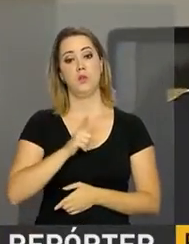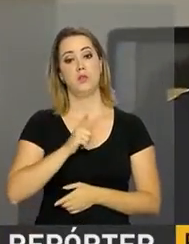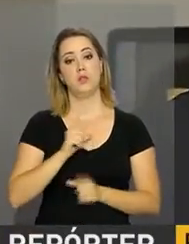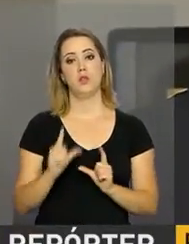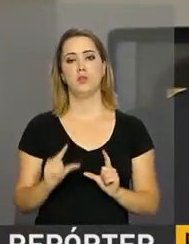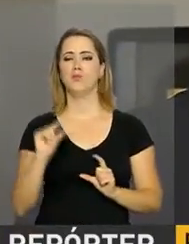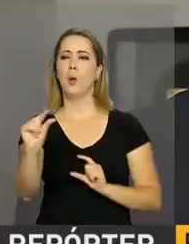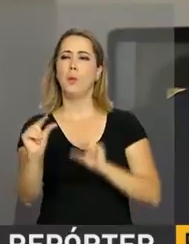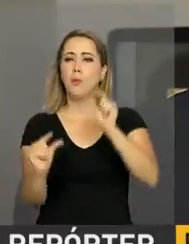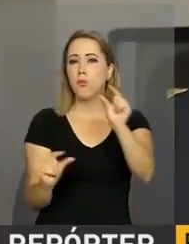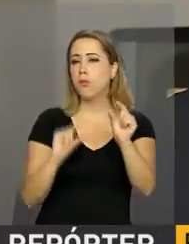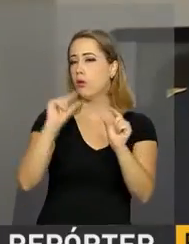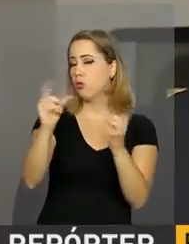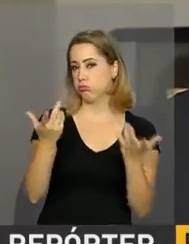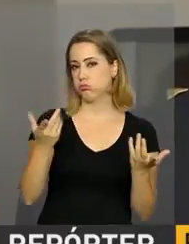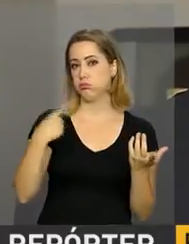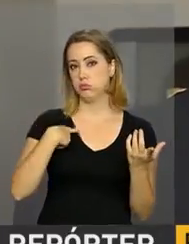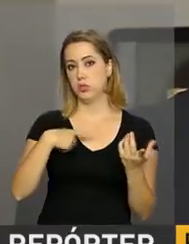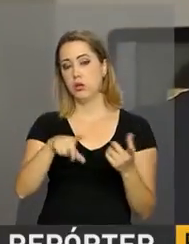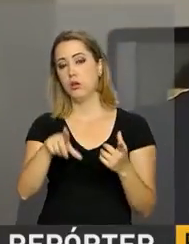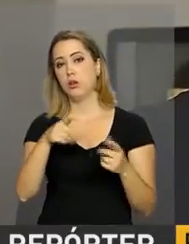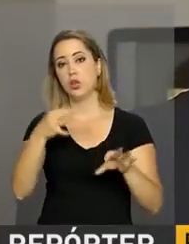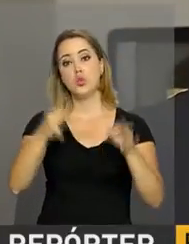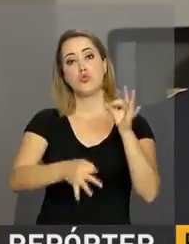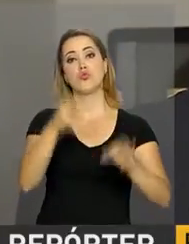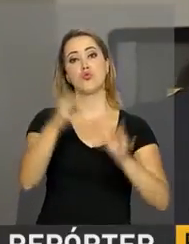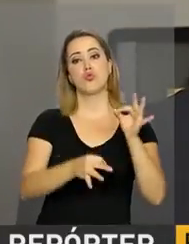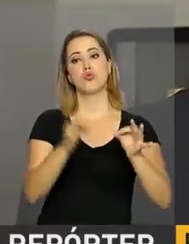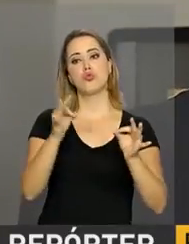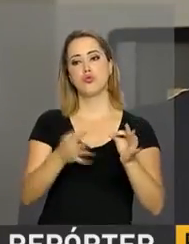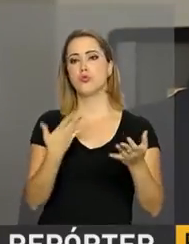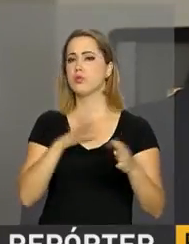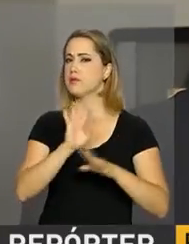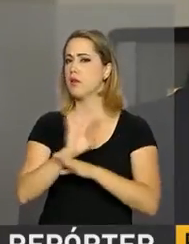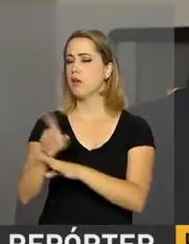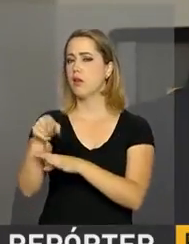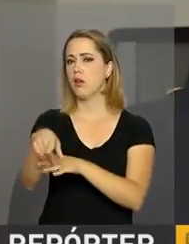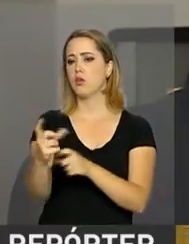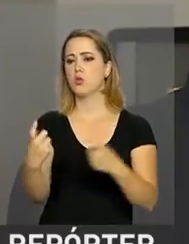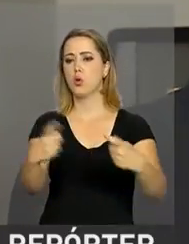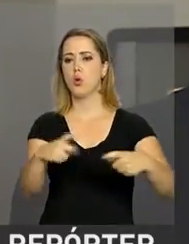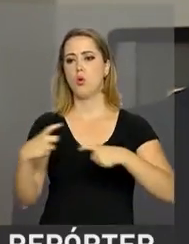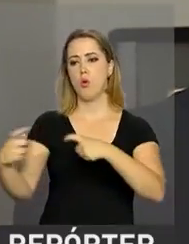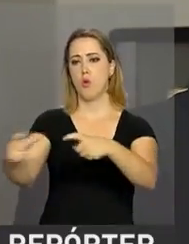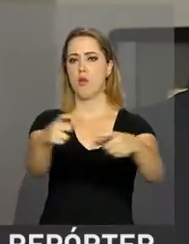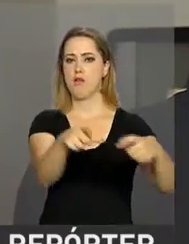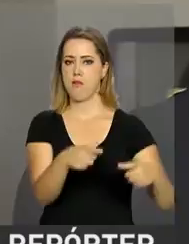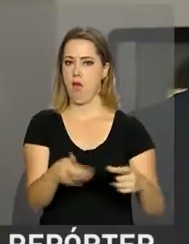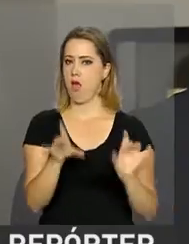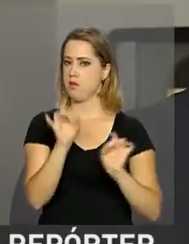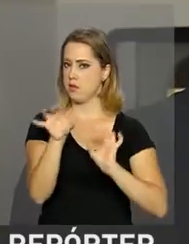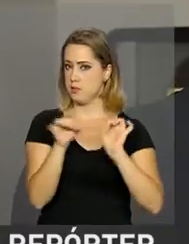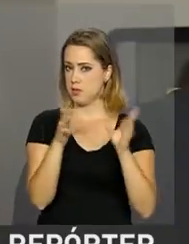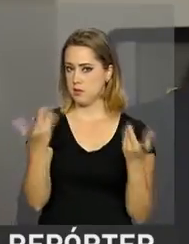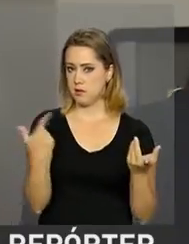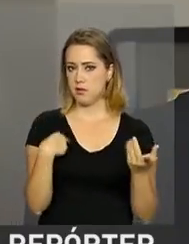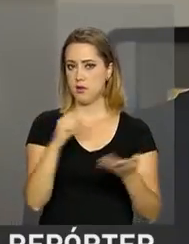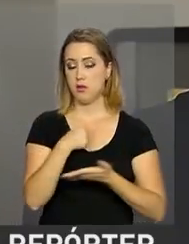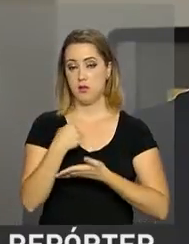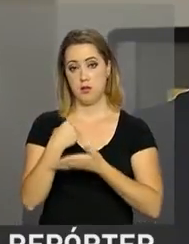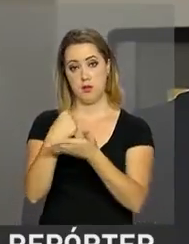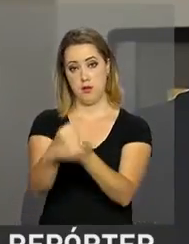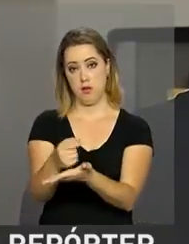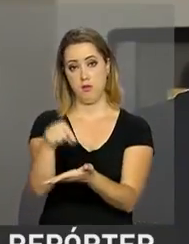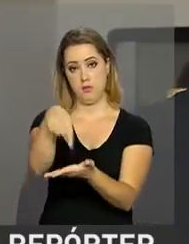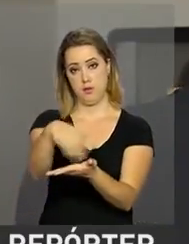poucas mas temos decisões judiciais que amparam alguns centros de formação de condutores a oferecerem